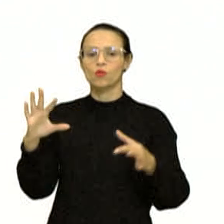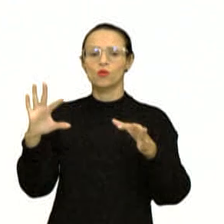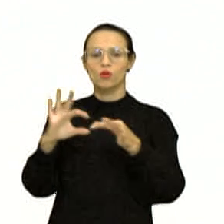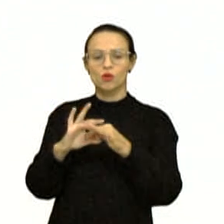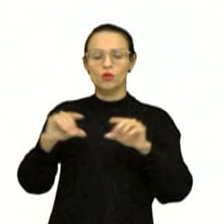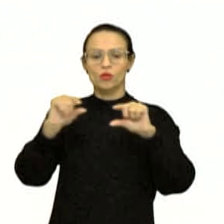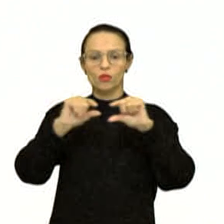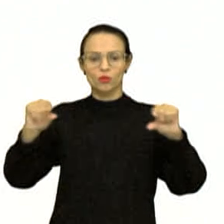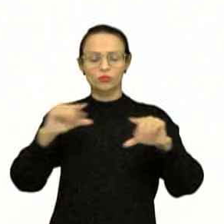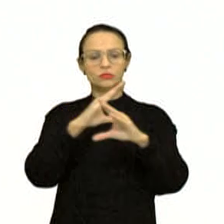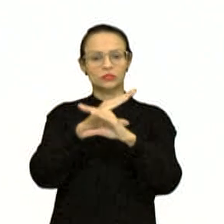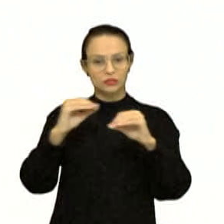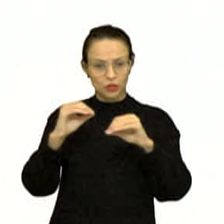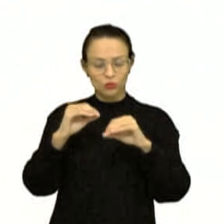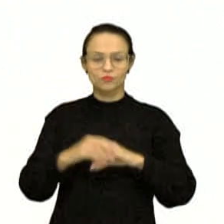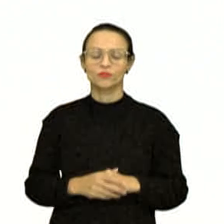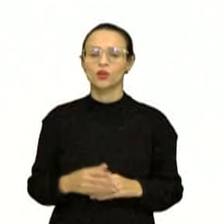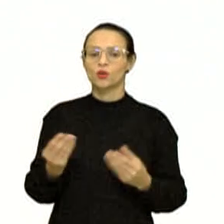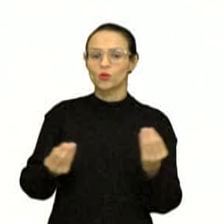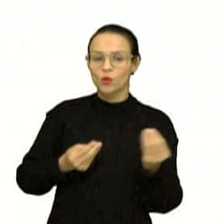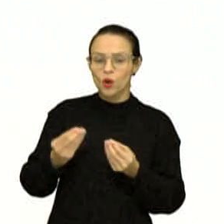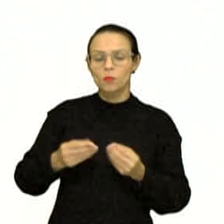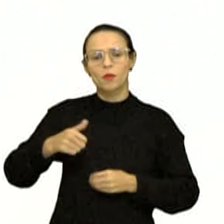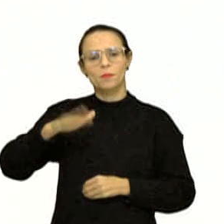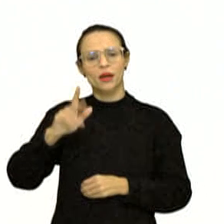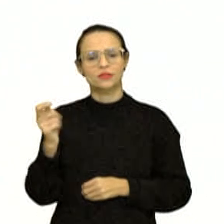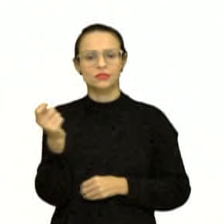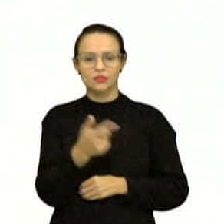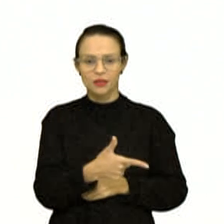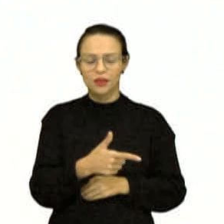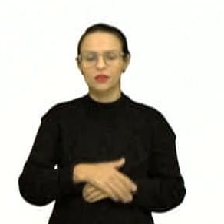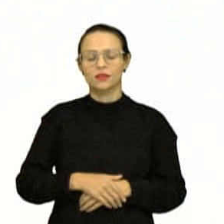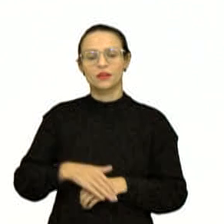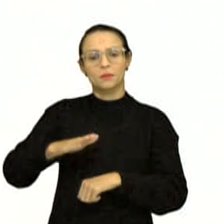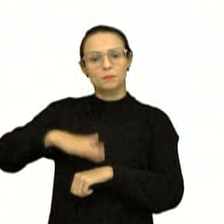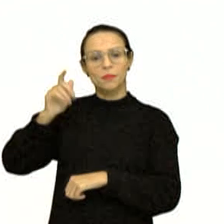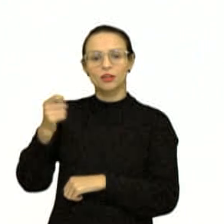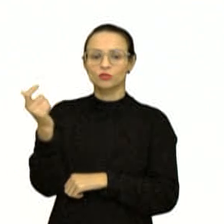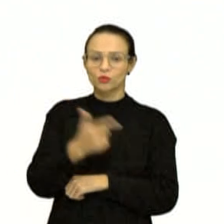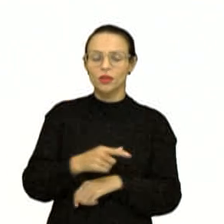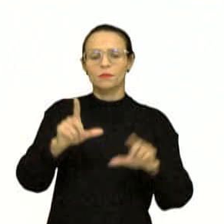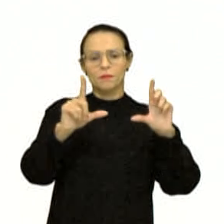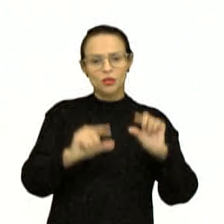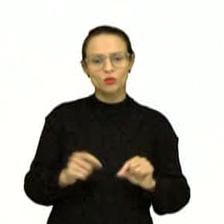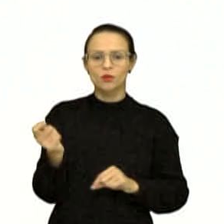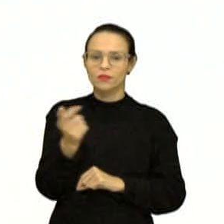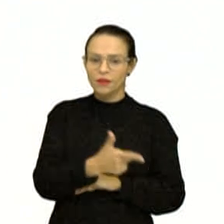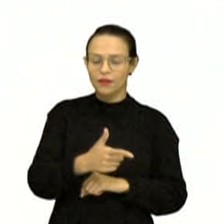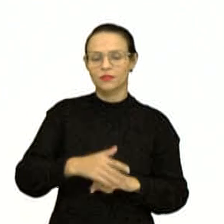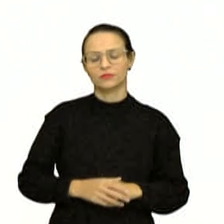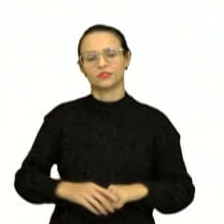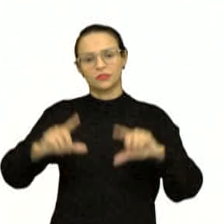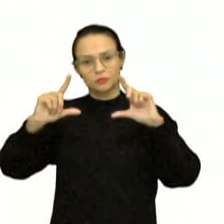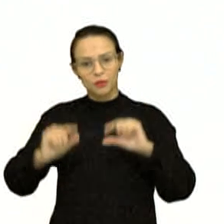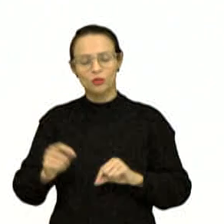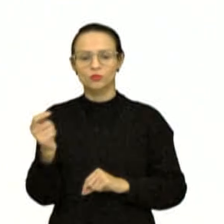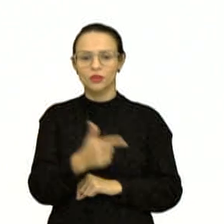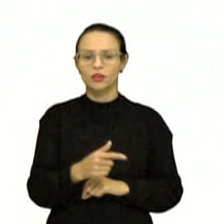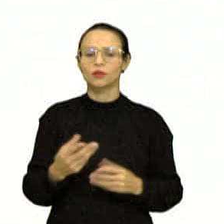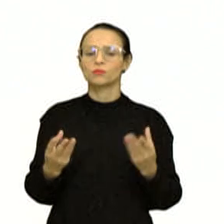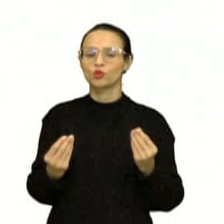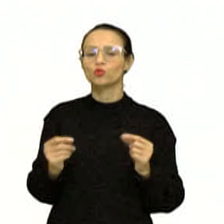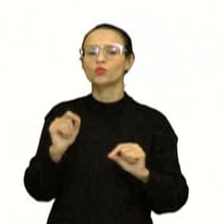conjuntivas como, o maior que, o mais do que, o menor que, o menos do que e o tanto